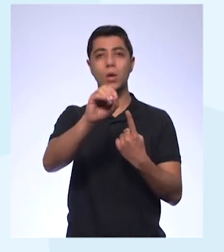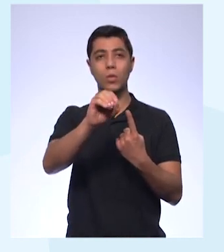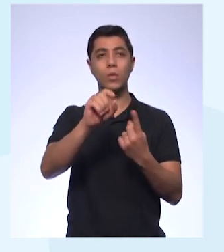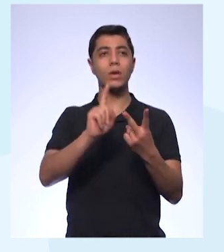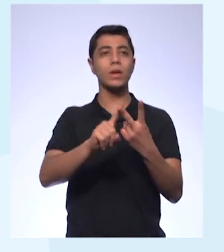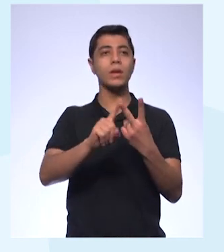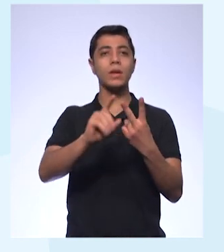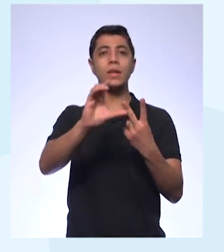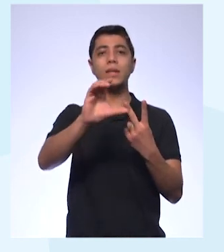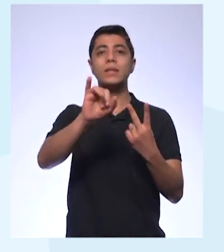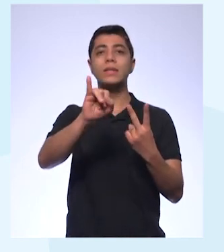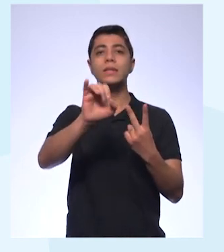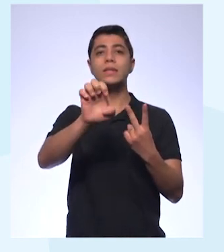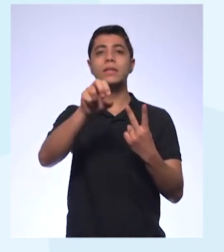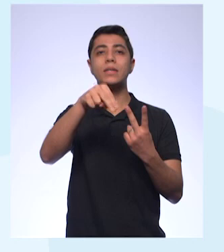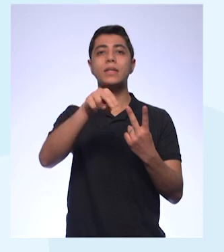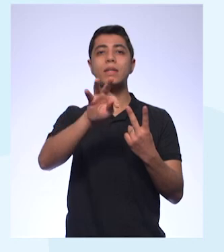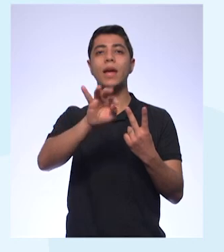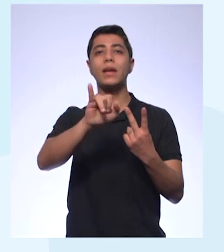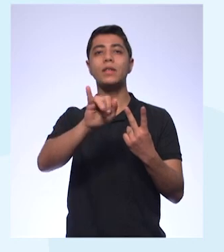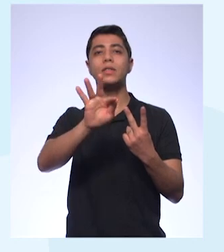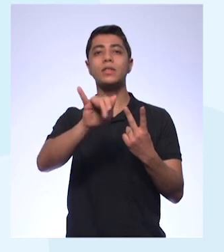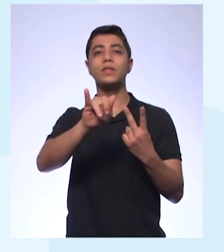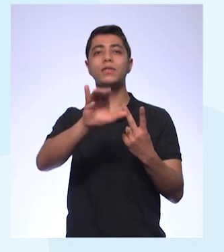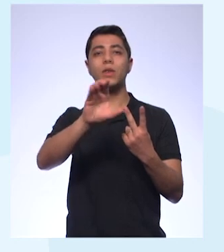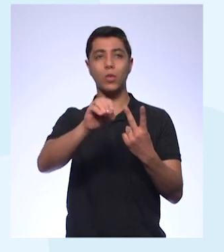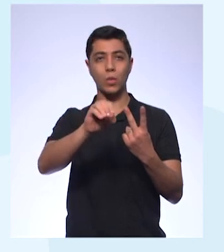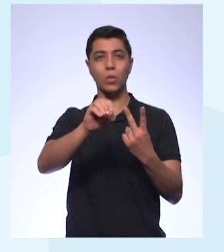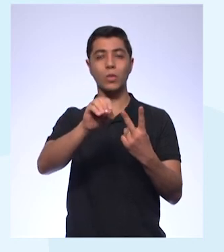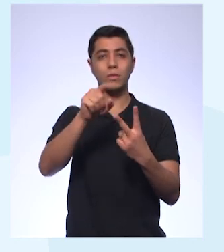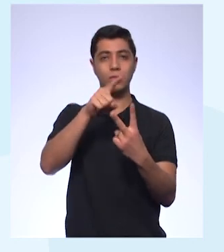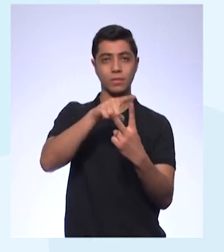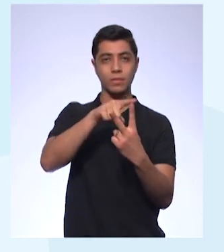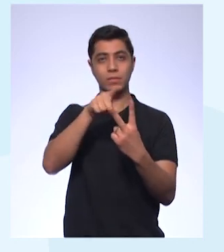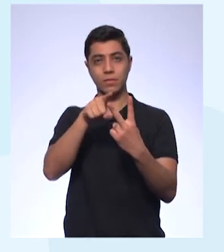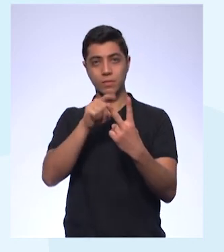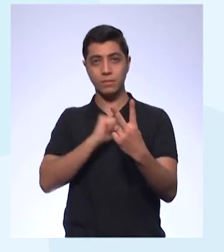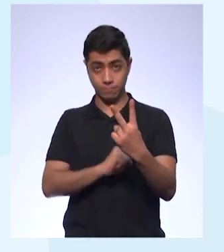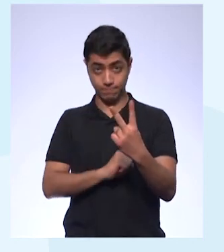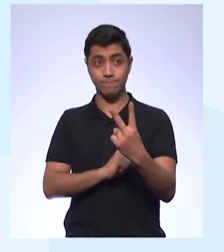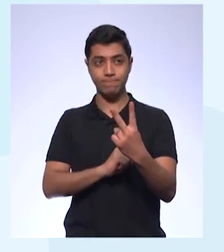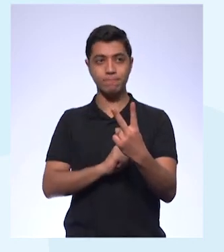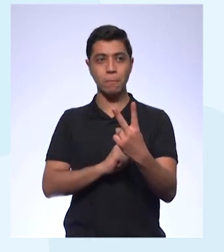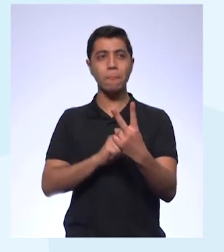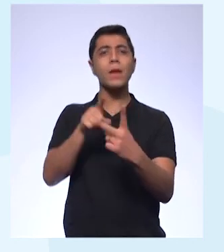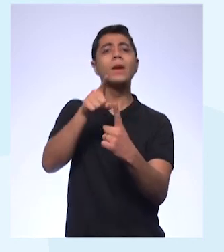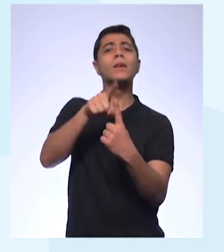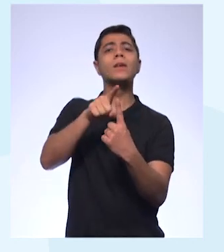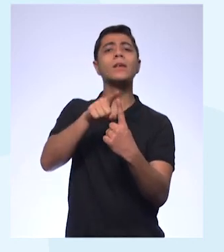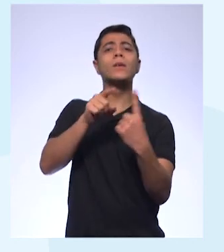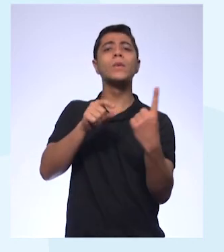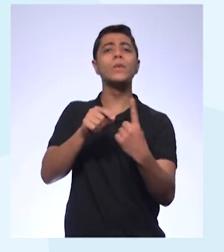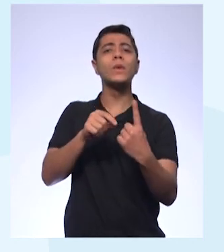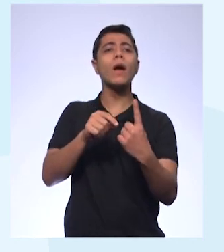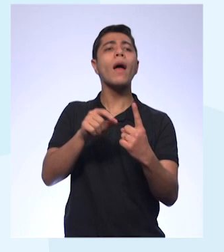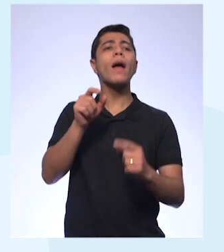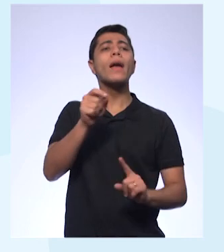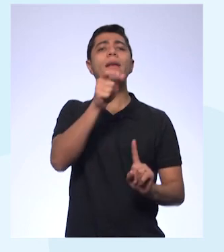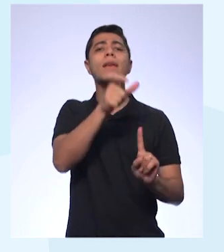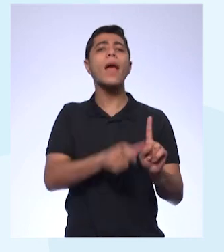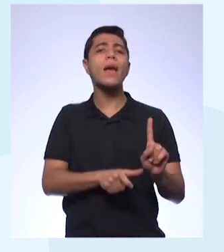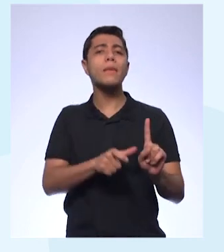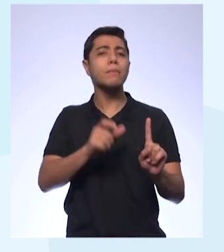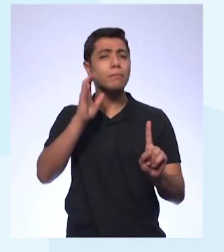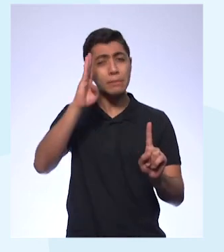século XVIII, tá? E os principais pensadores do socialismo utópico são Charles Fourier